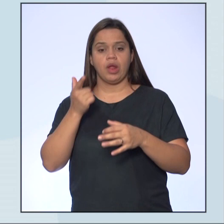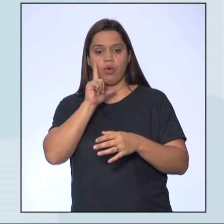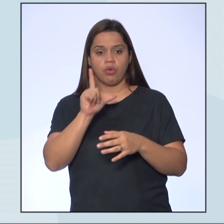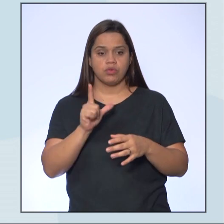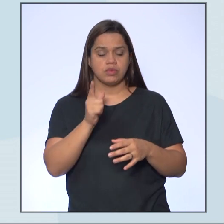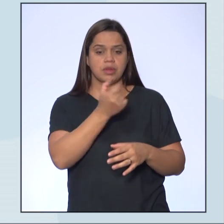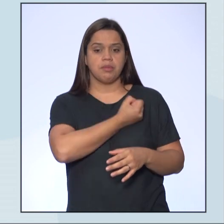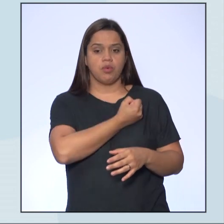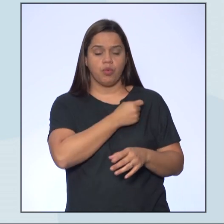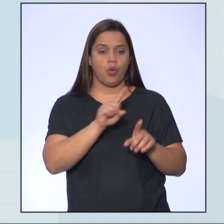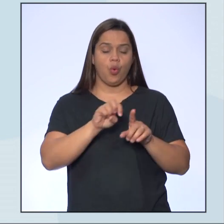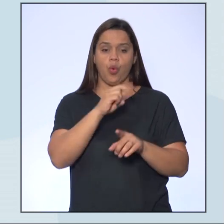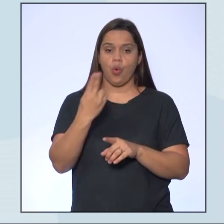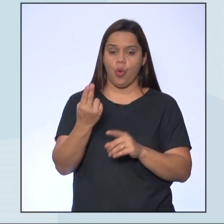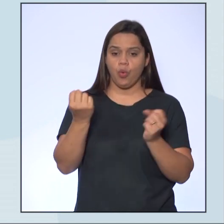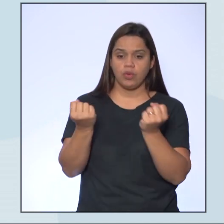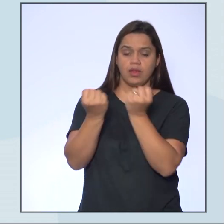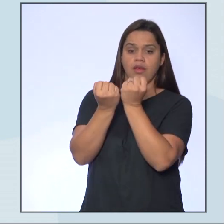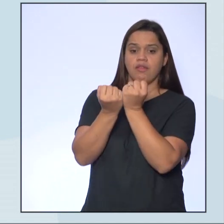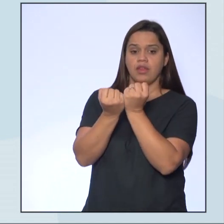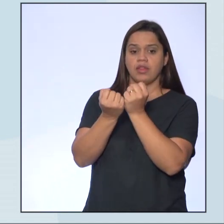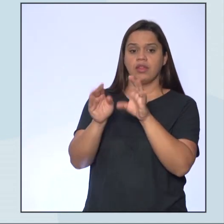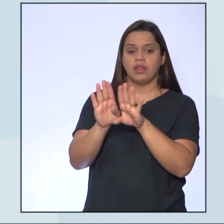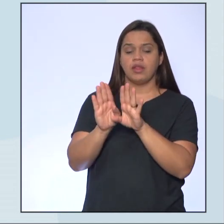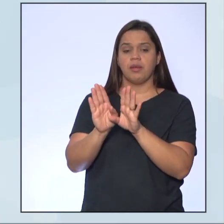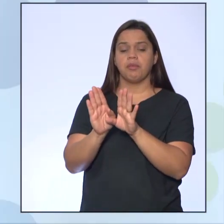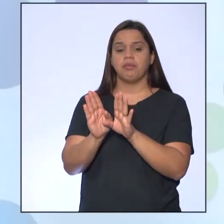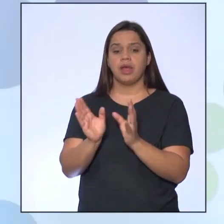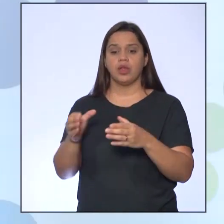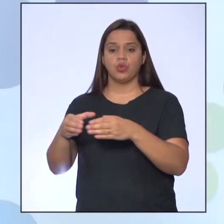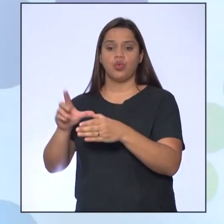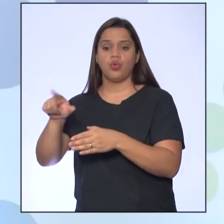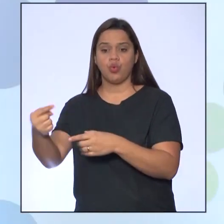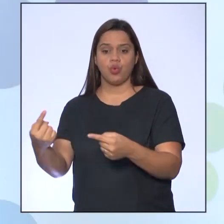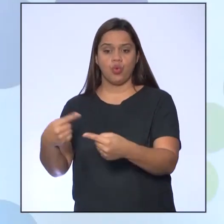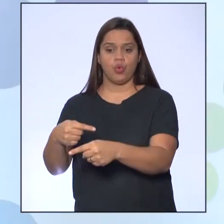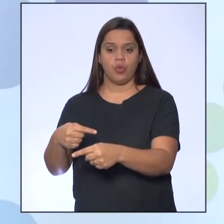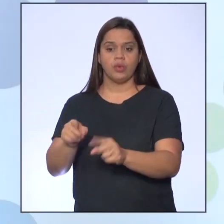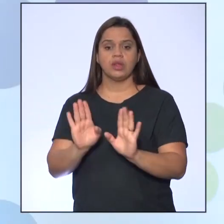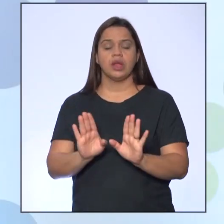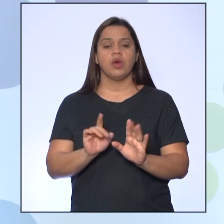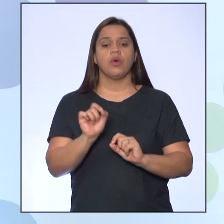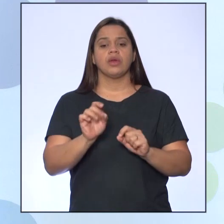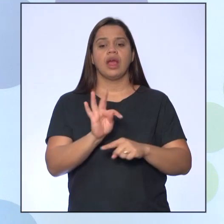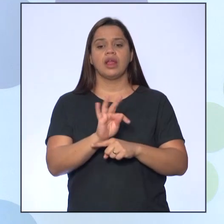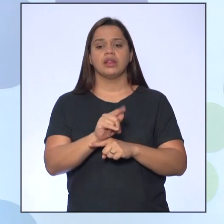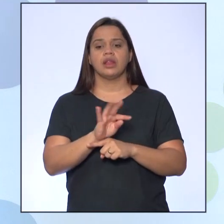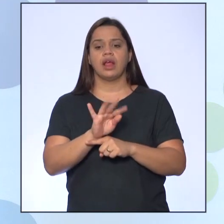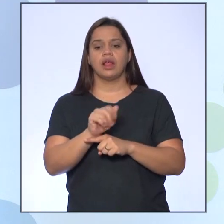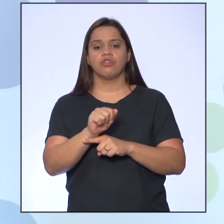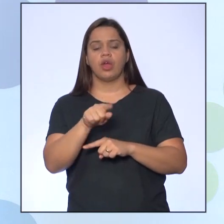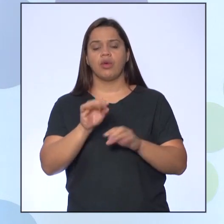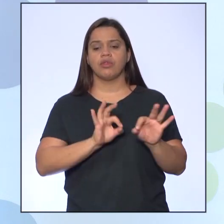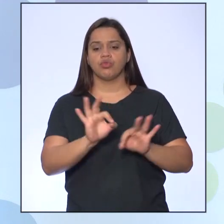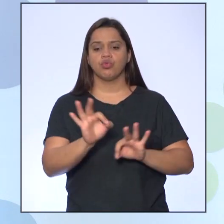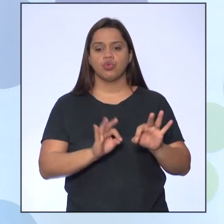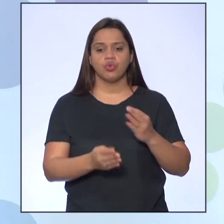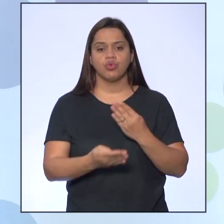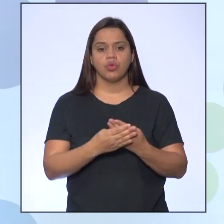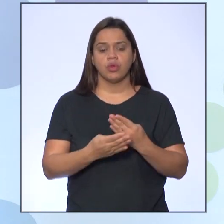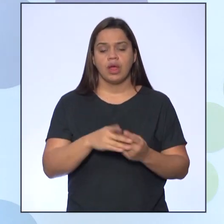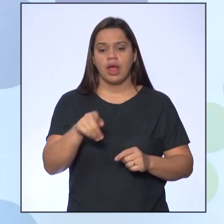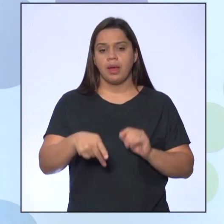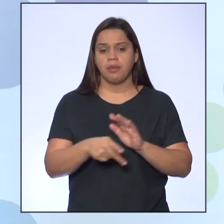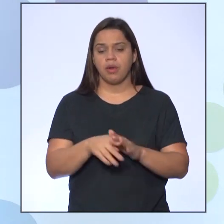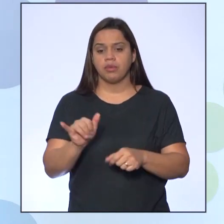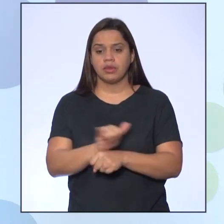pontos ou defender-se do ataque da equipe da adversária. Então, a tática é o estudo, é a organização, são as estratégias